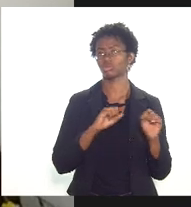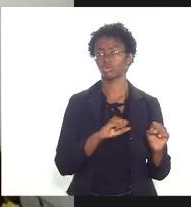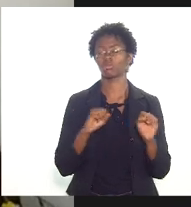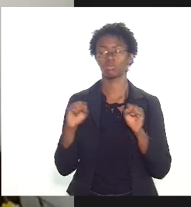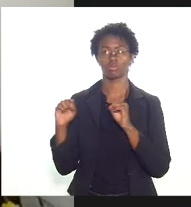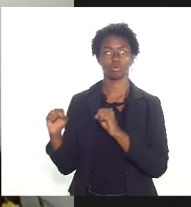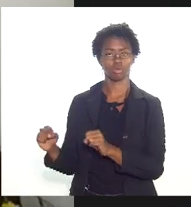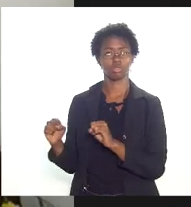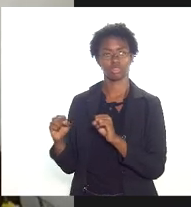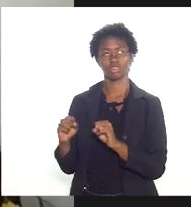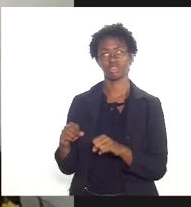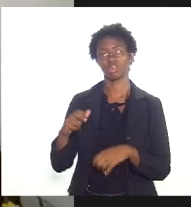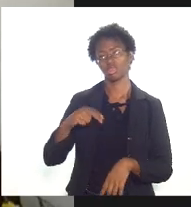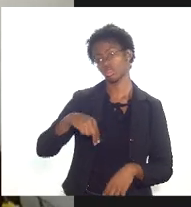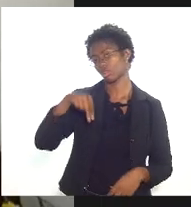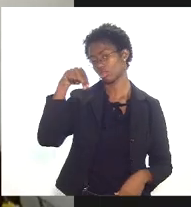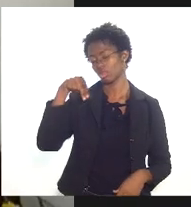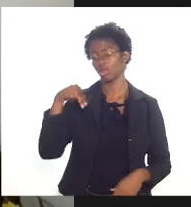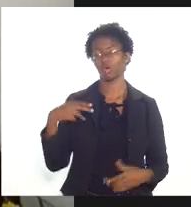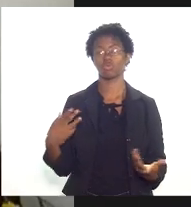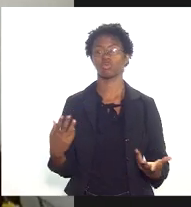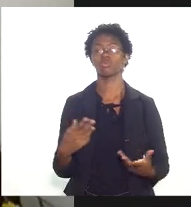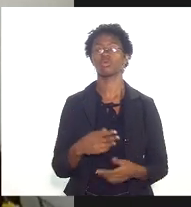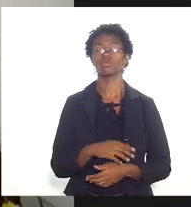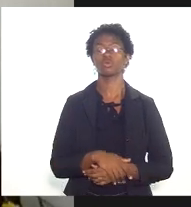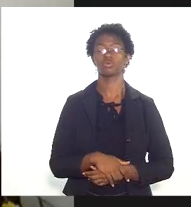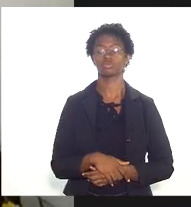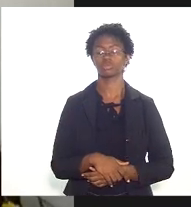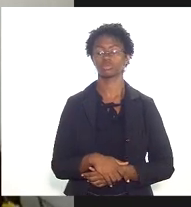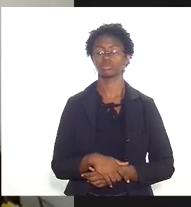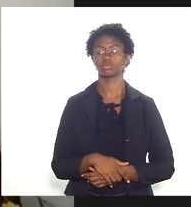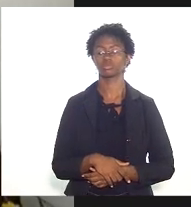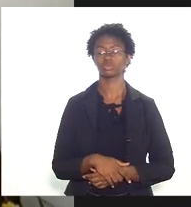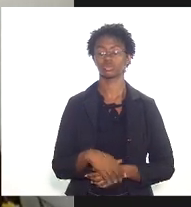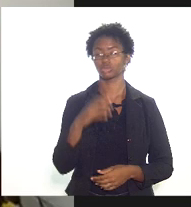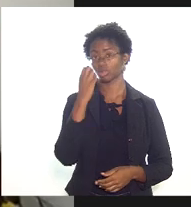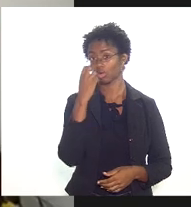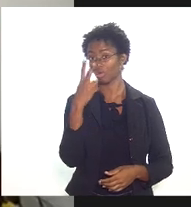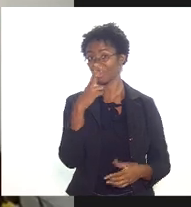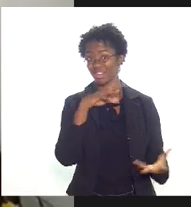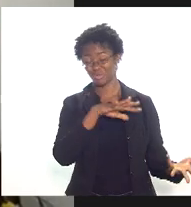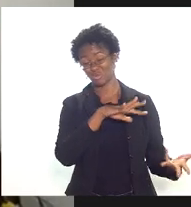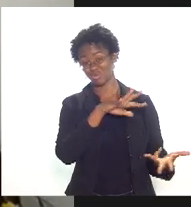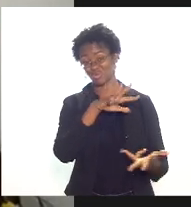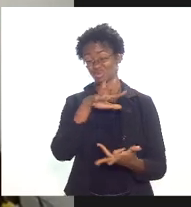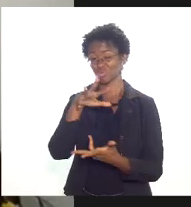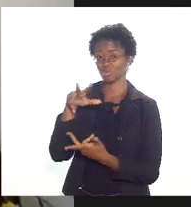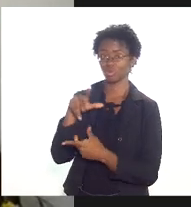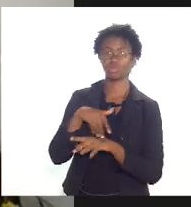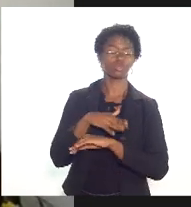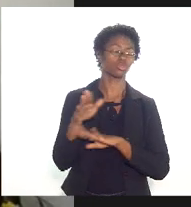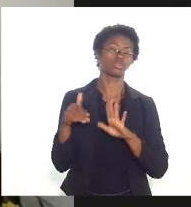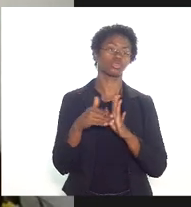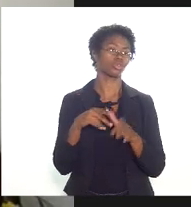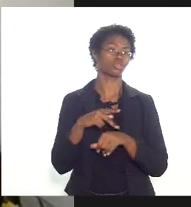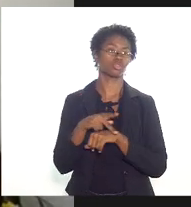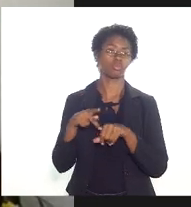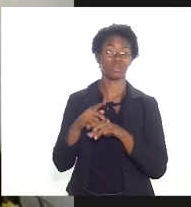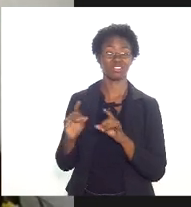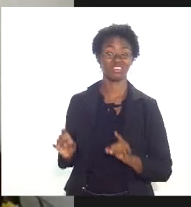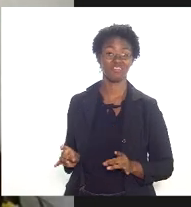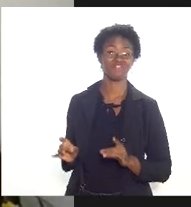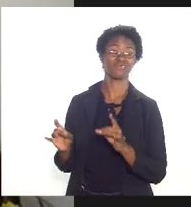soberania Nacional não é à toa que quando ligamos ao redor do mundo todos os países o